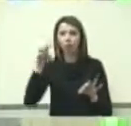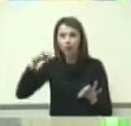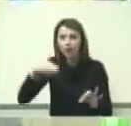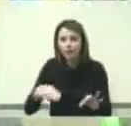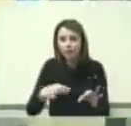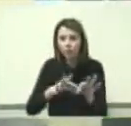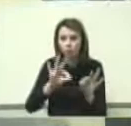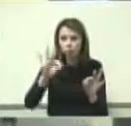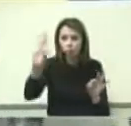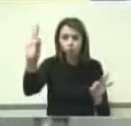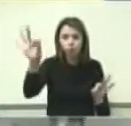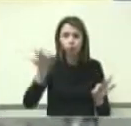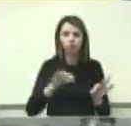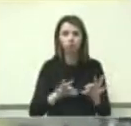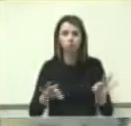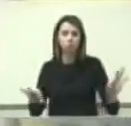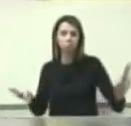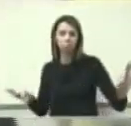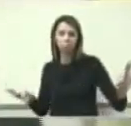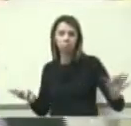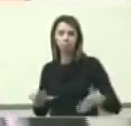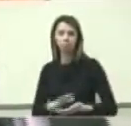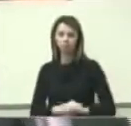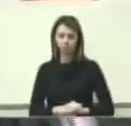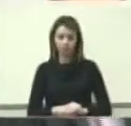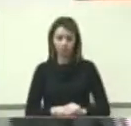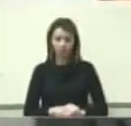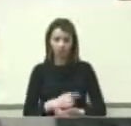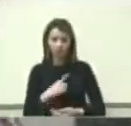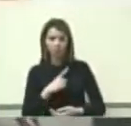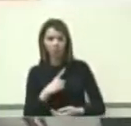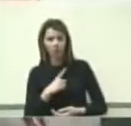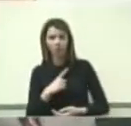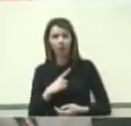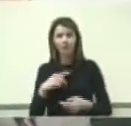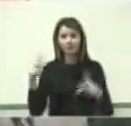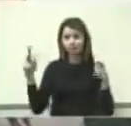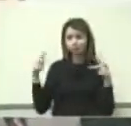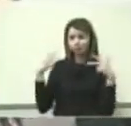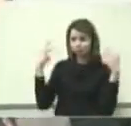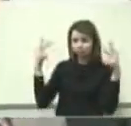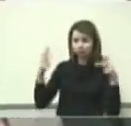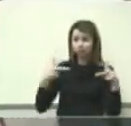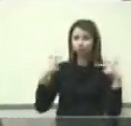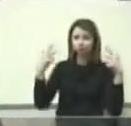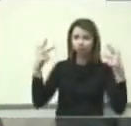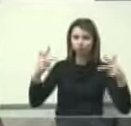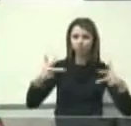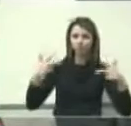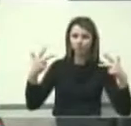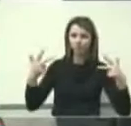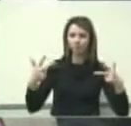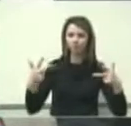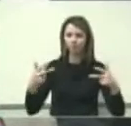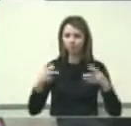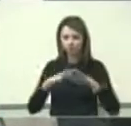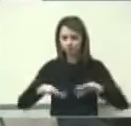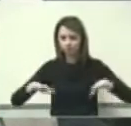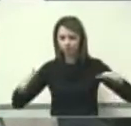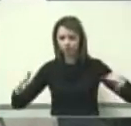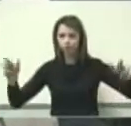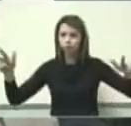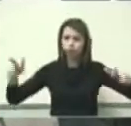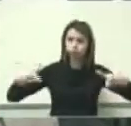que sofre esporadicamente algumas tempestades de Ventos não é